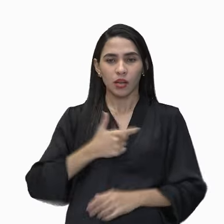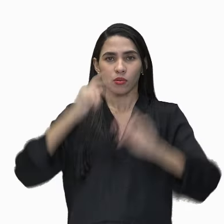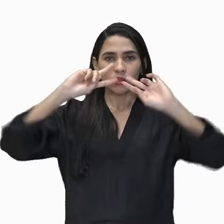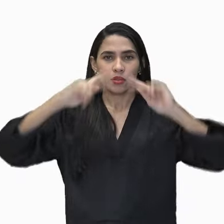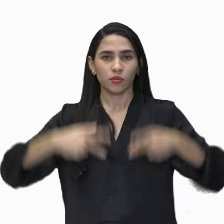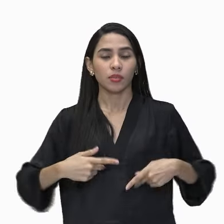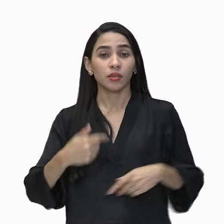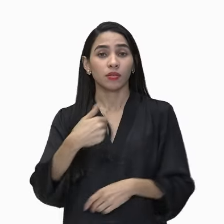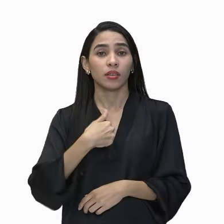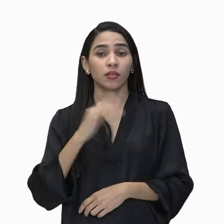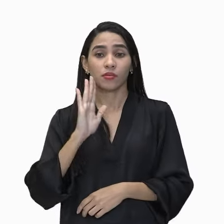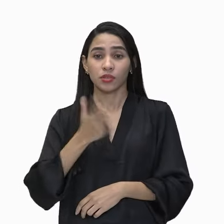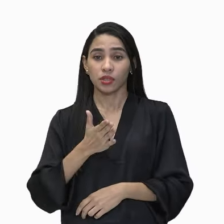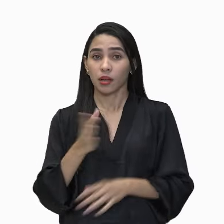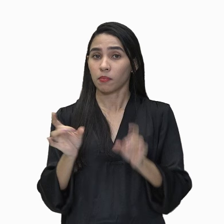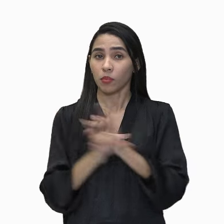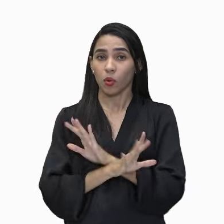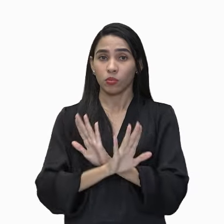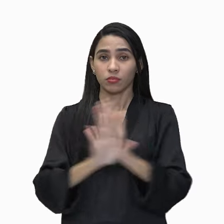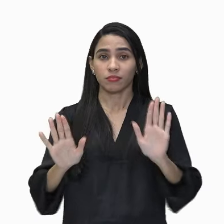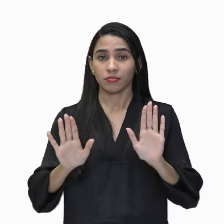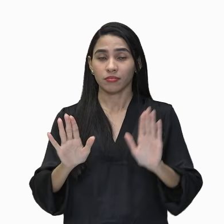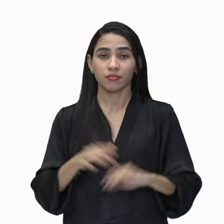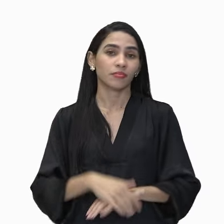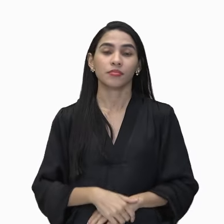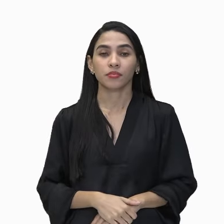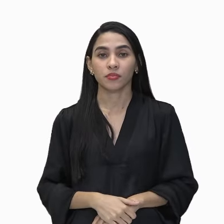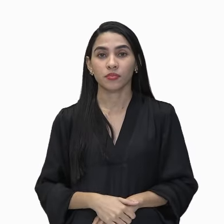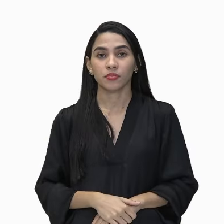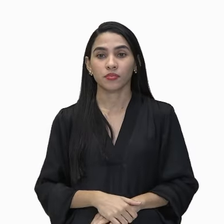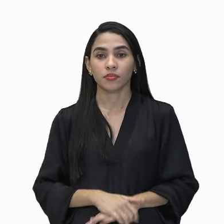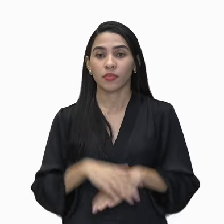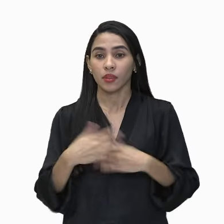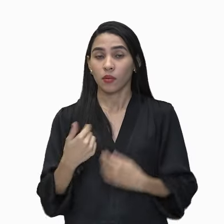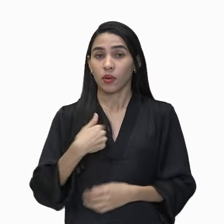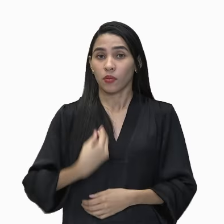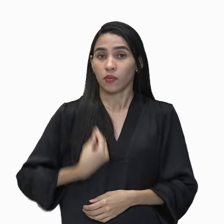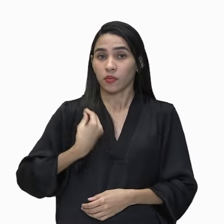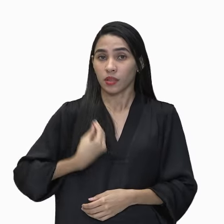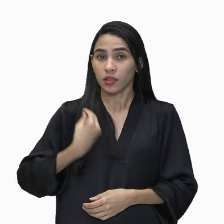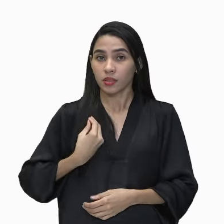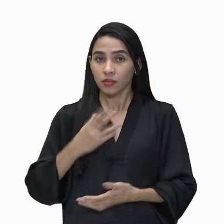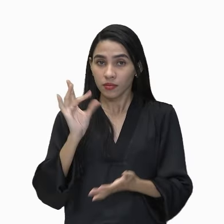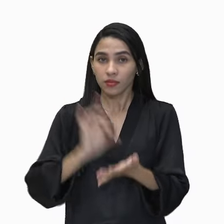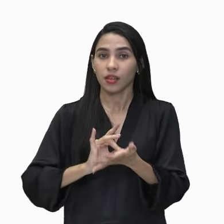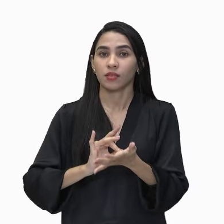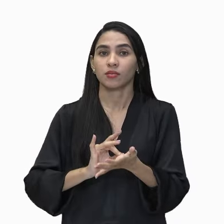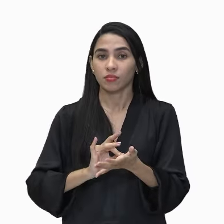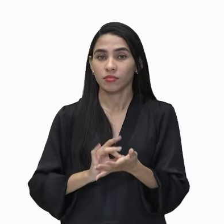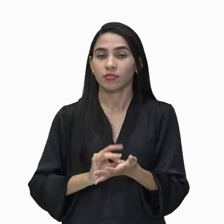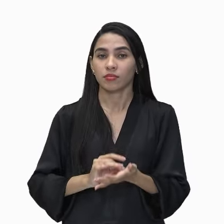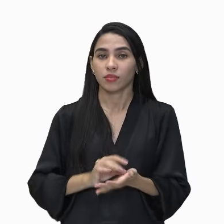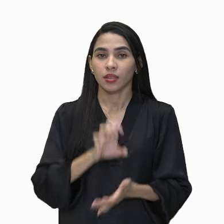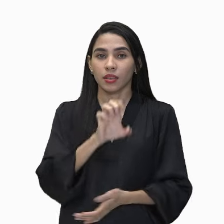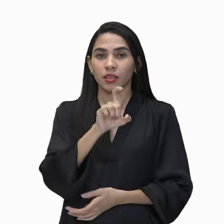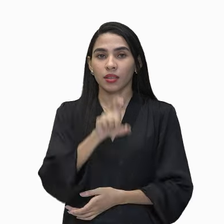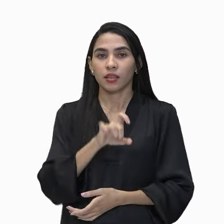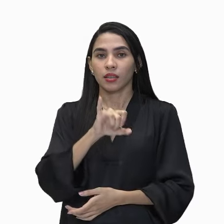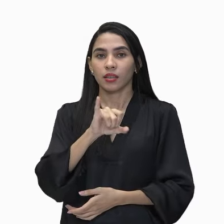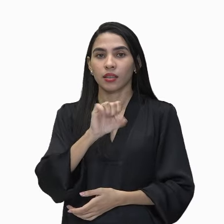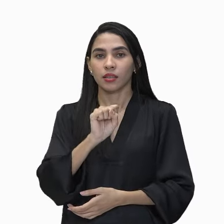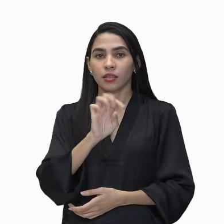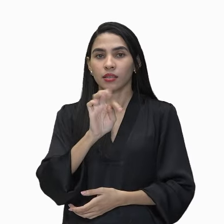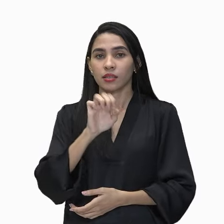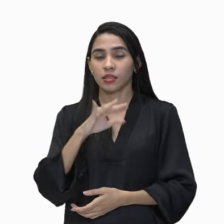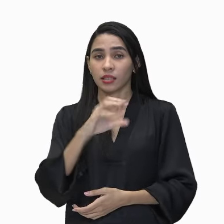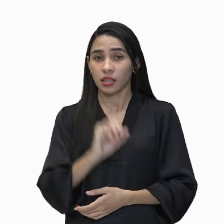já estou aí. Perfeito? Então, eu existo. Esse é o fato da existência, tá? Já estou